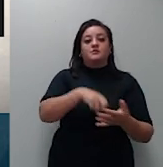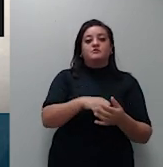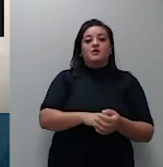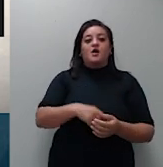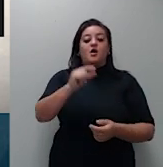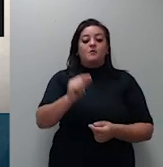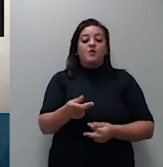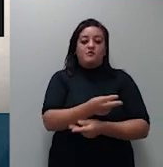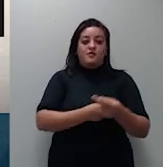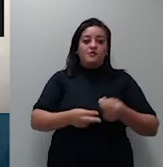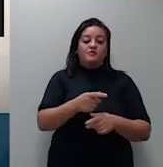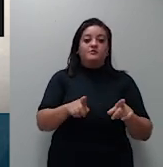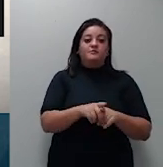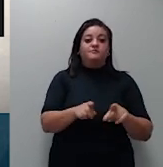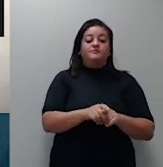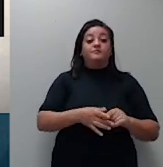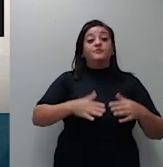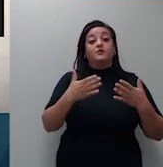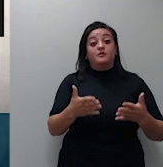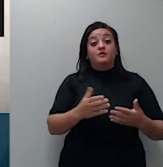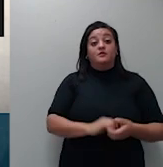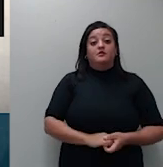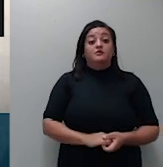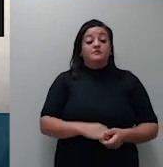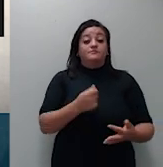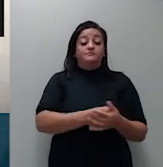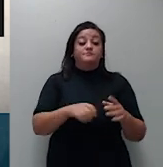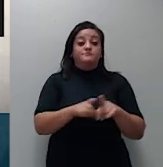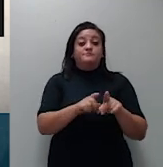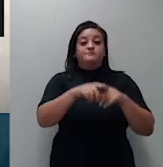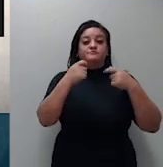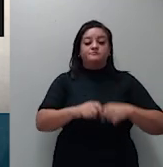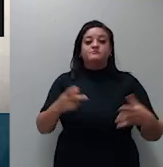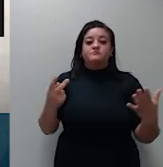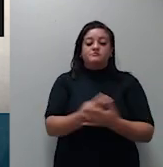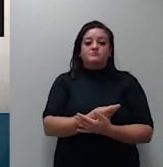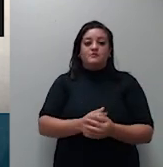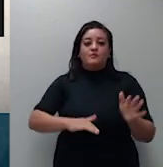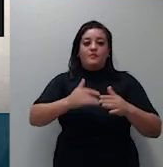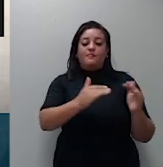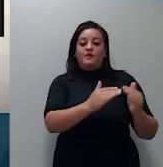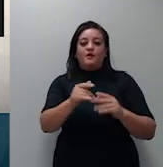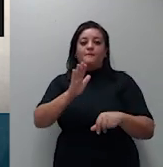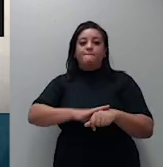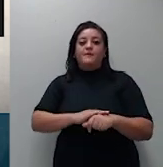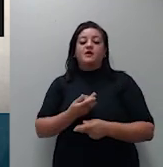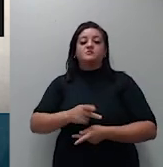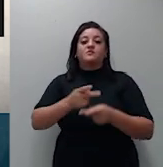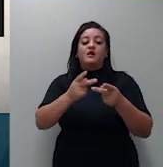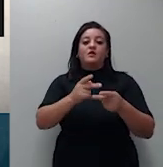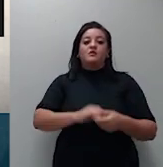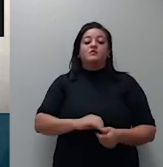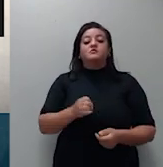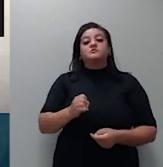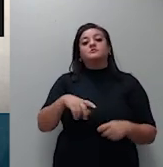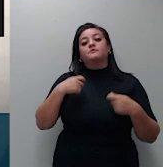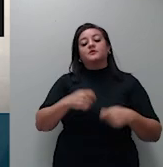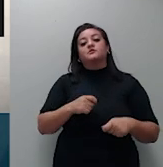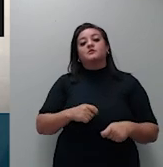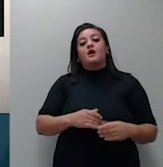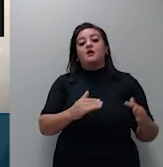no entanto impenhorabilidade poderá seguir sobre imóvel de maior valor Caso seja Residencial